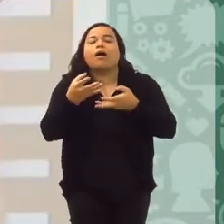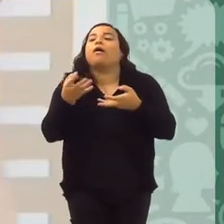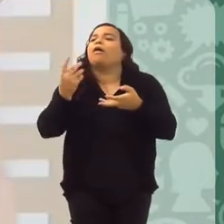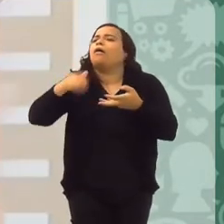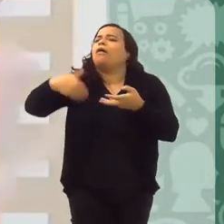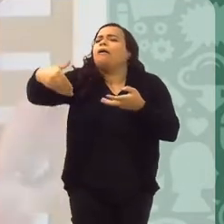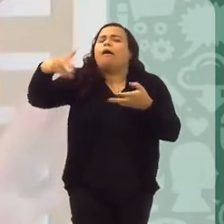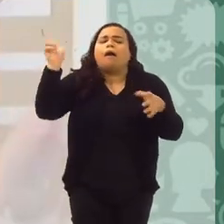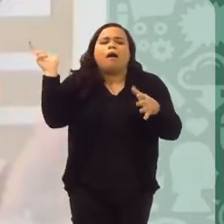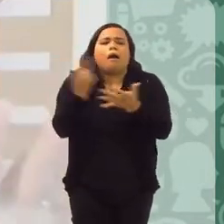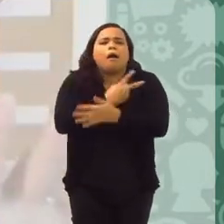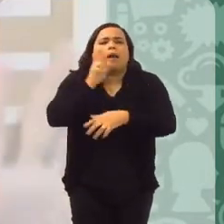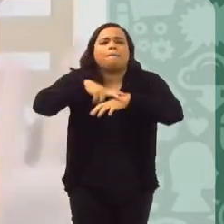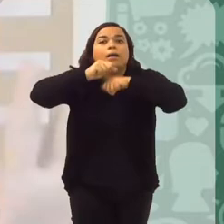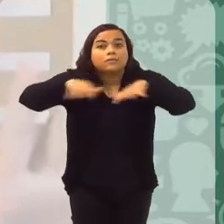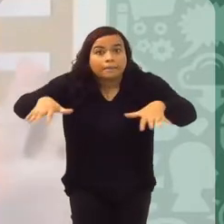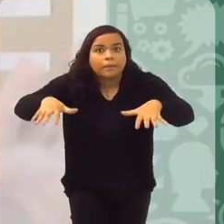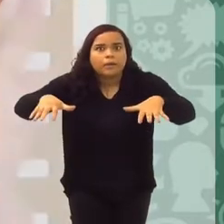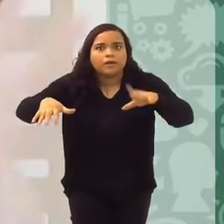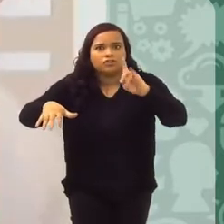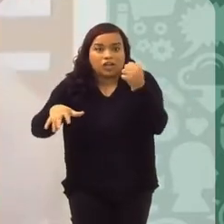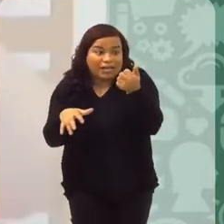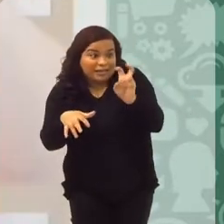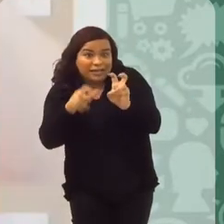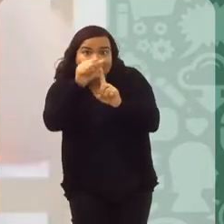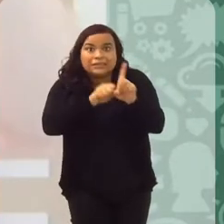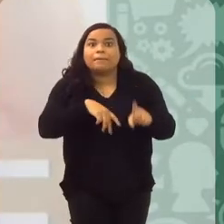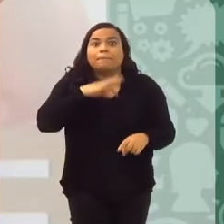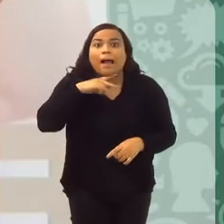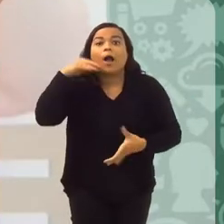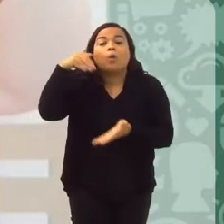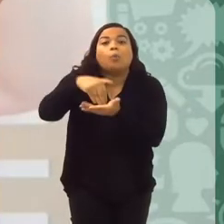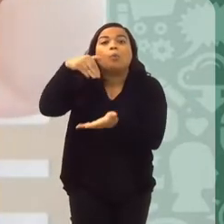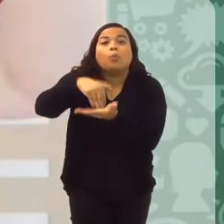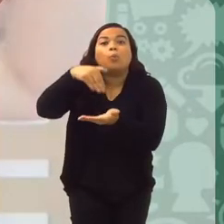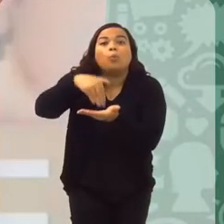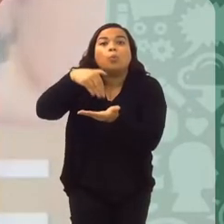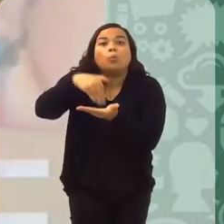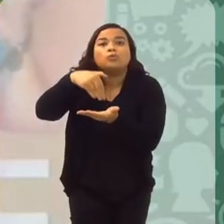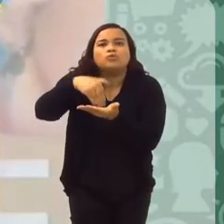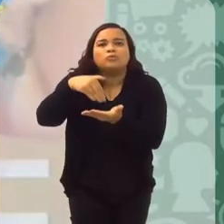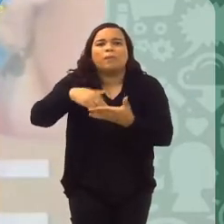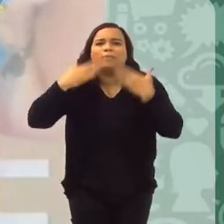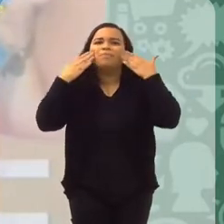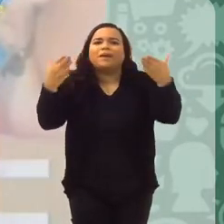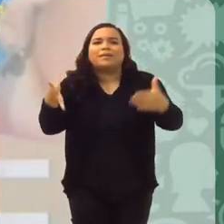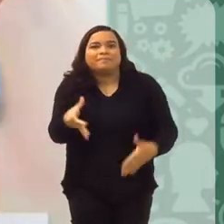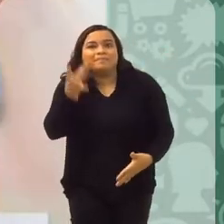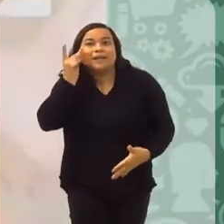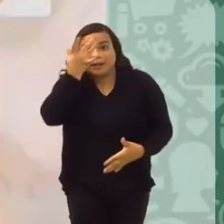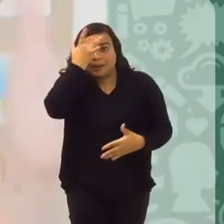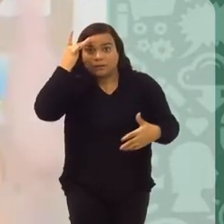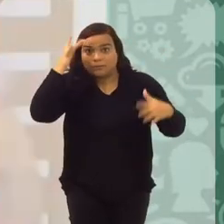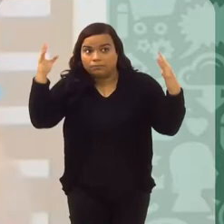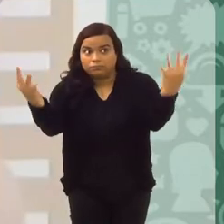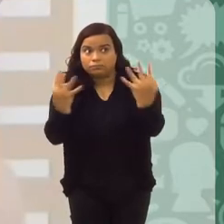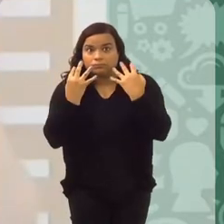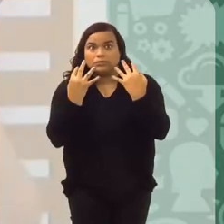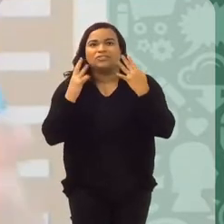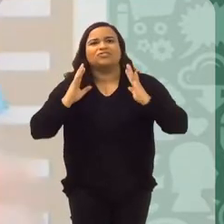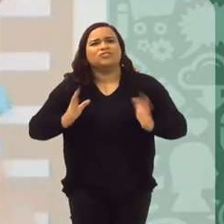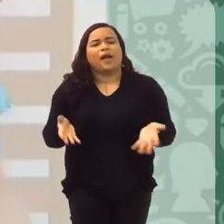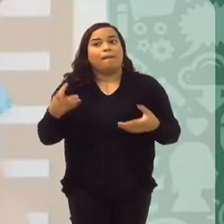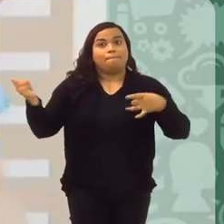de março foi minha última apresentação presencial. Imagina que aquele silêncio ensurdecedor já, sabe, assim. As pessoas já estavam com medo, porque